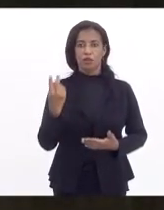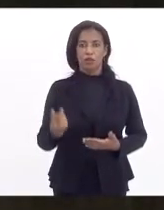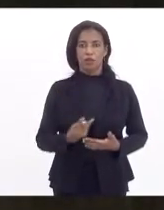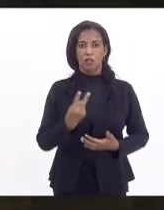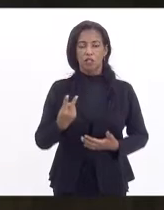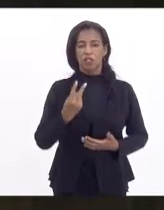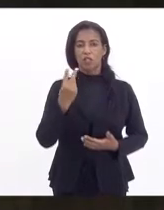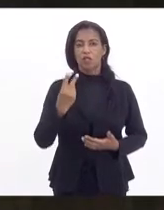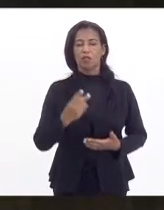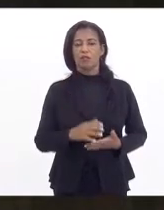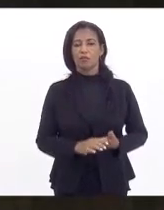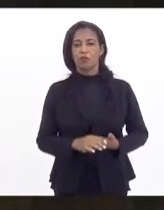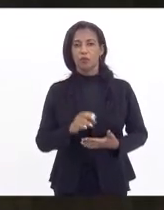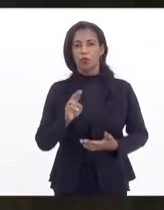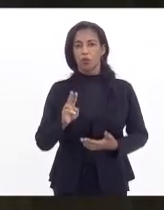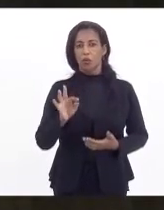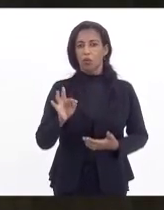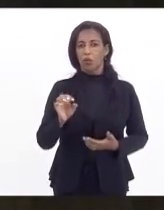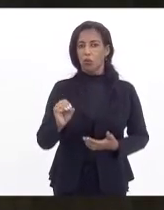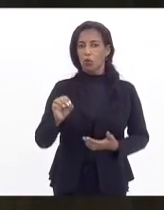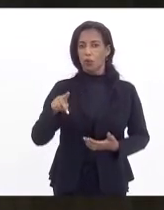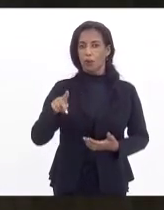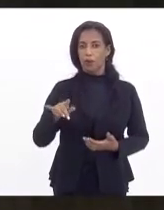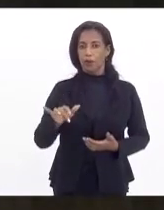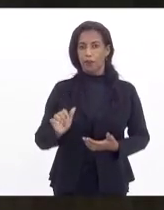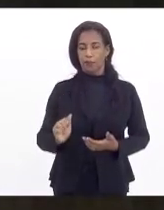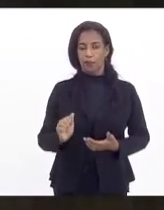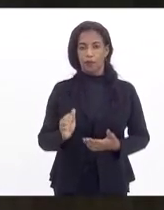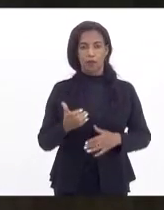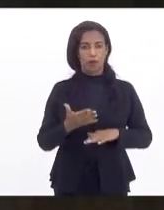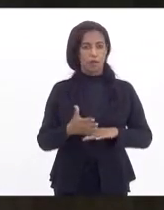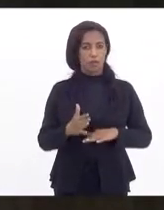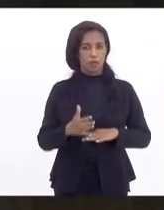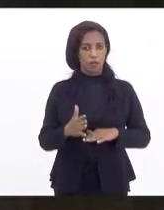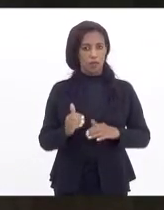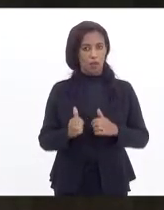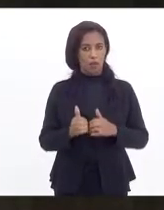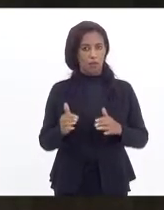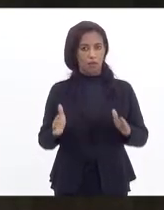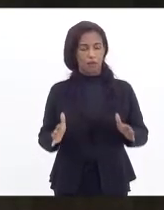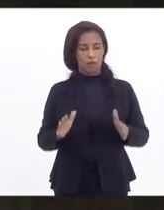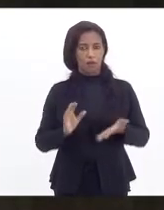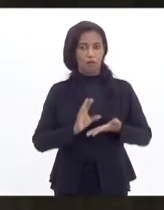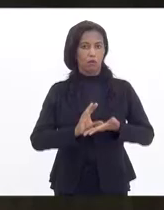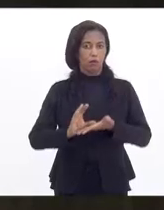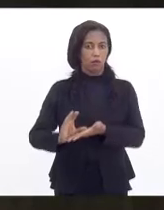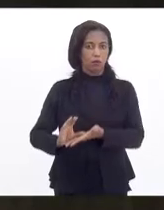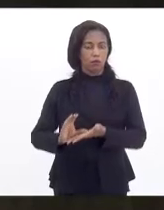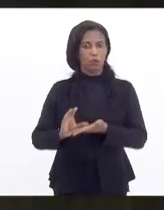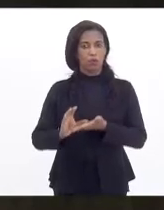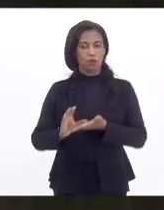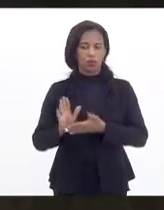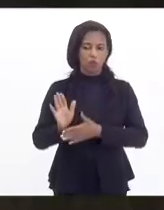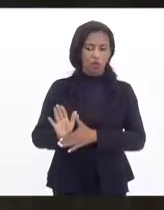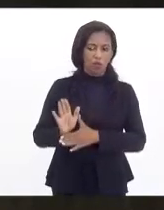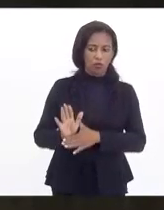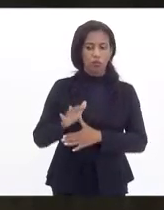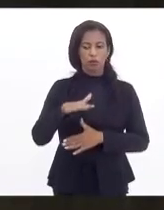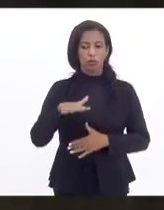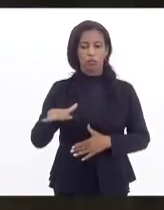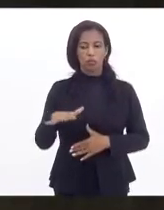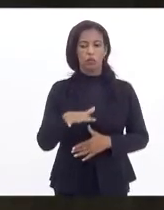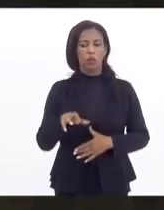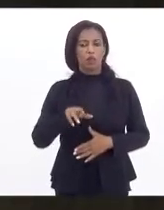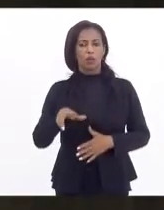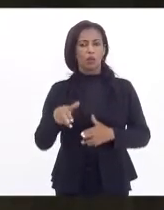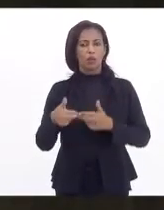da Utopia, o Instituto Ensaio Aberto, né? A contribuição desse espaço não apenas para a